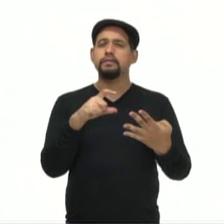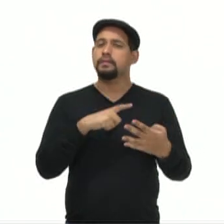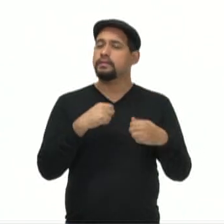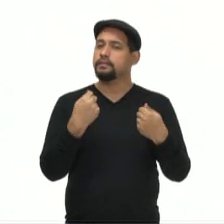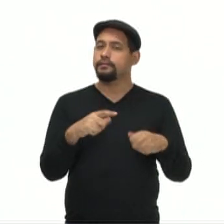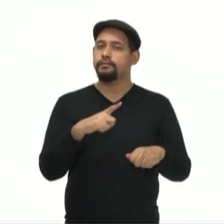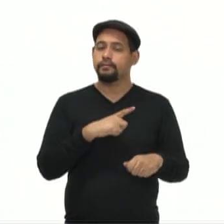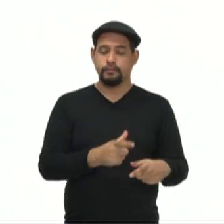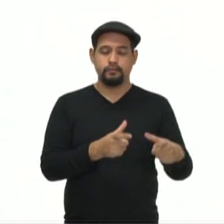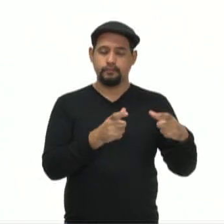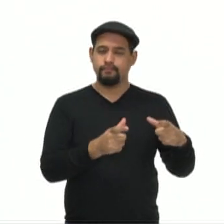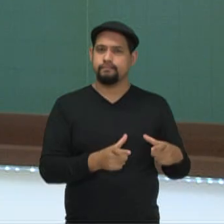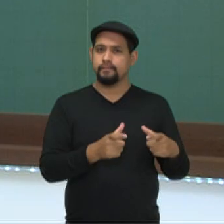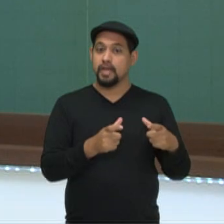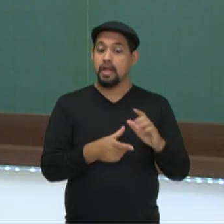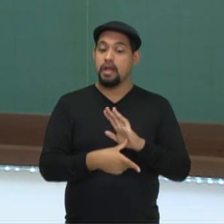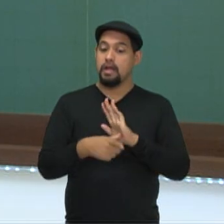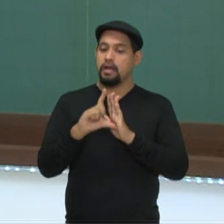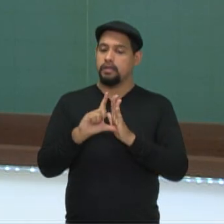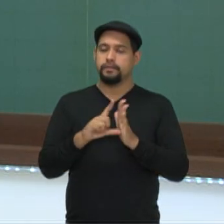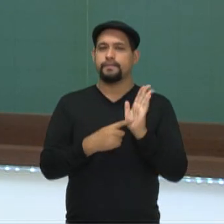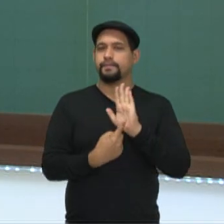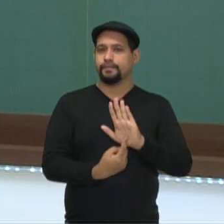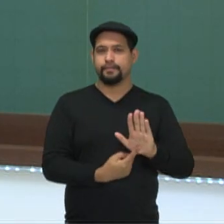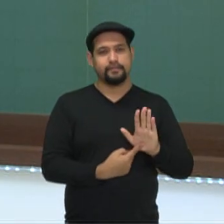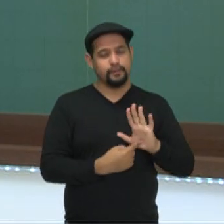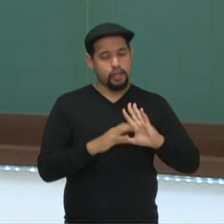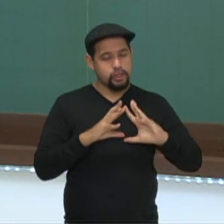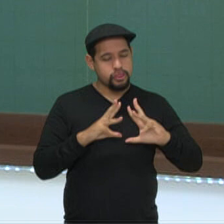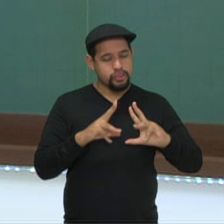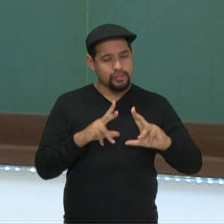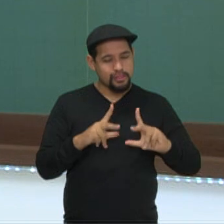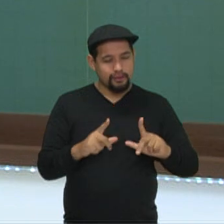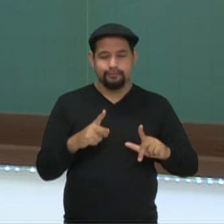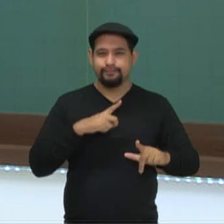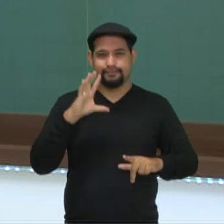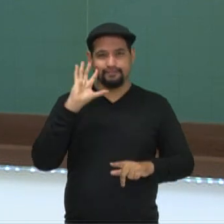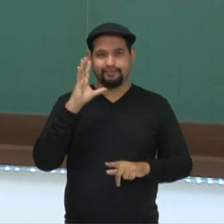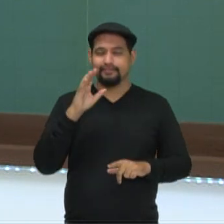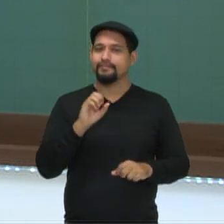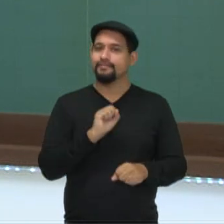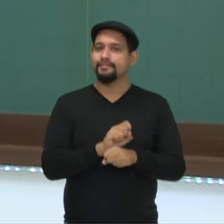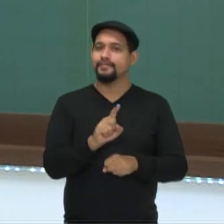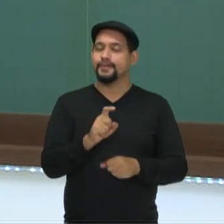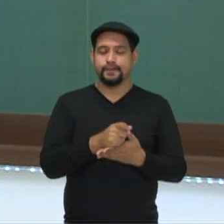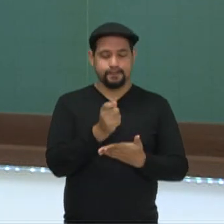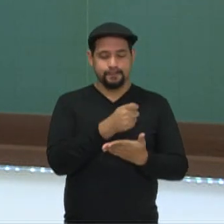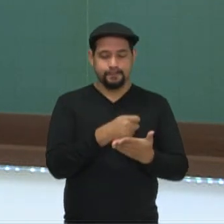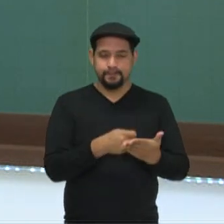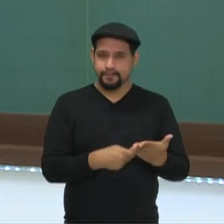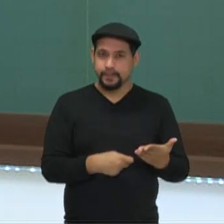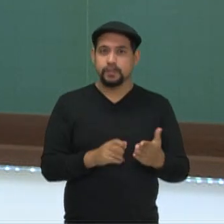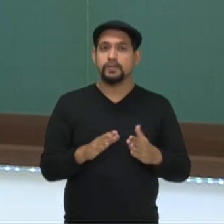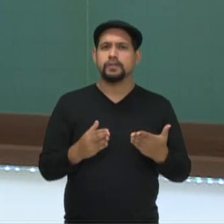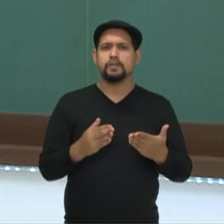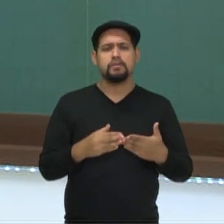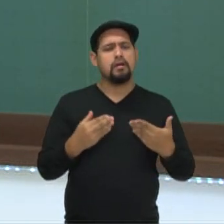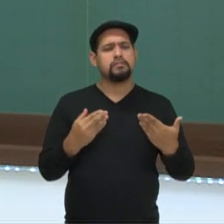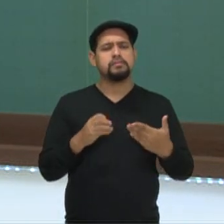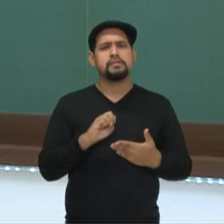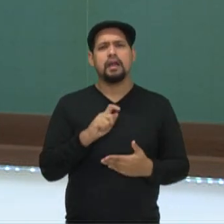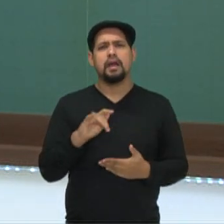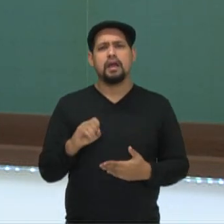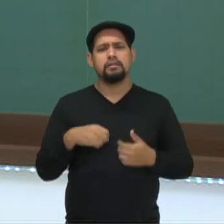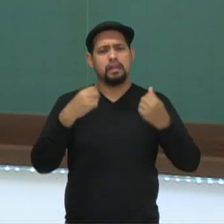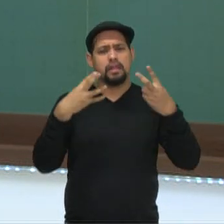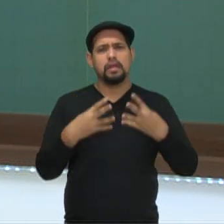lugar sagrado. Antes de eu revelar aqui todos os mistérios dos lugares sagrados, espero que vocês escrevam um ou mais sagrado, explicando com as